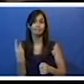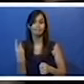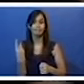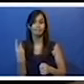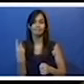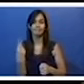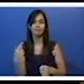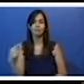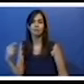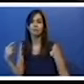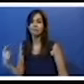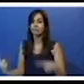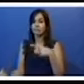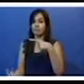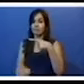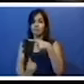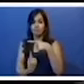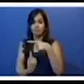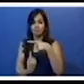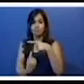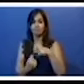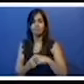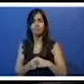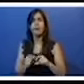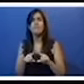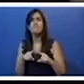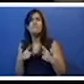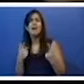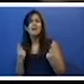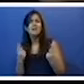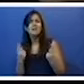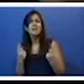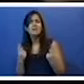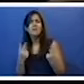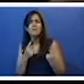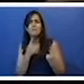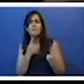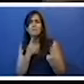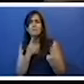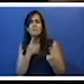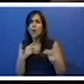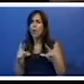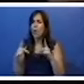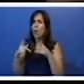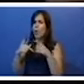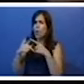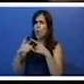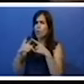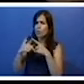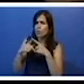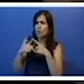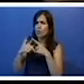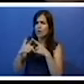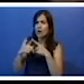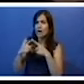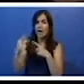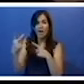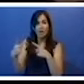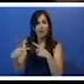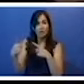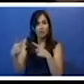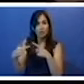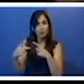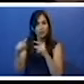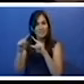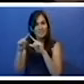losango desse jeito mas o losango ele não é dois triângulos como